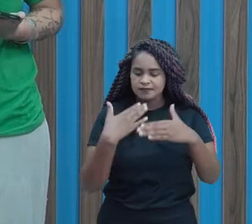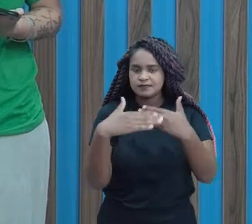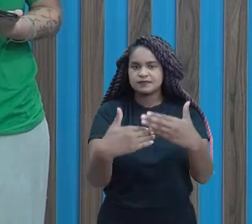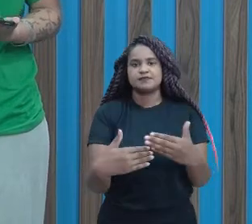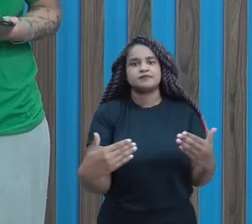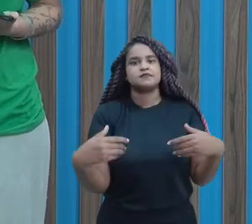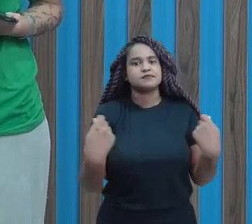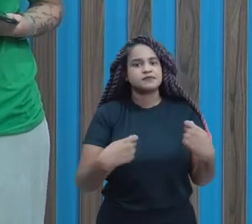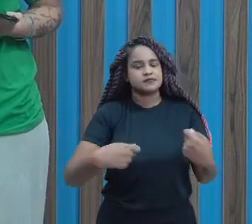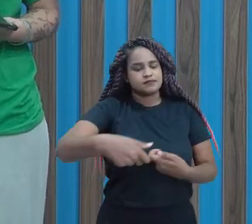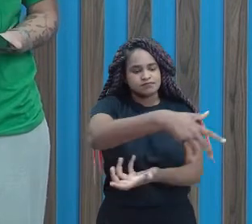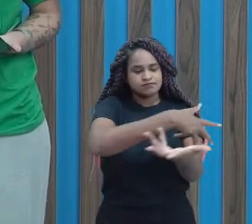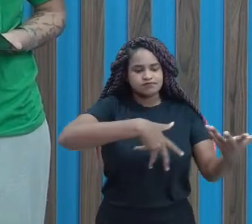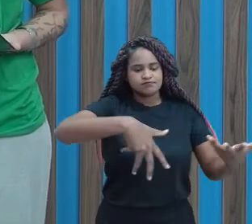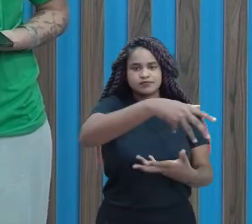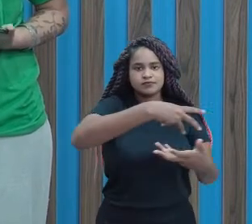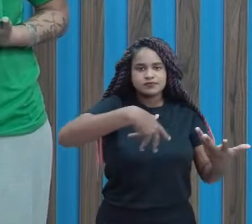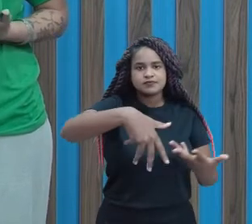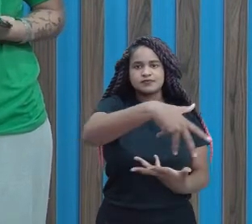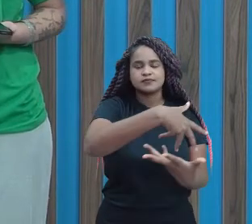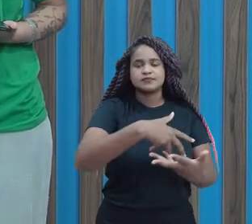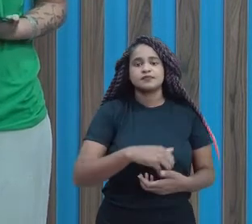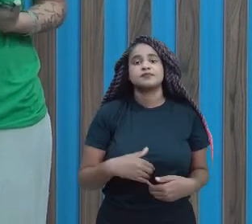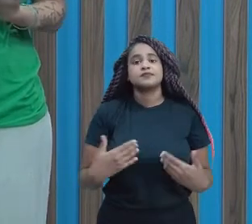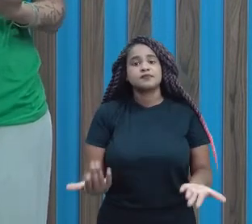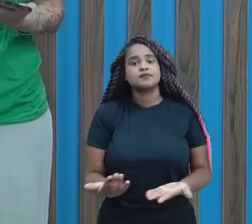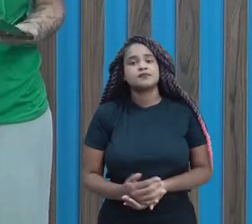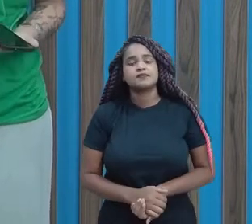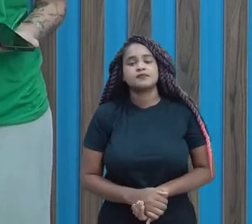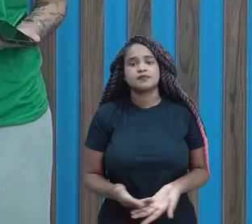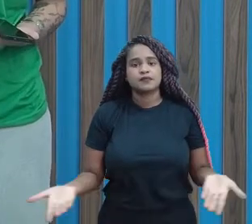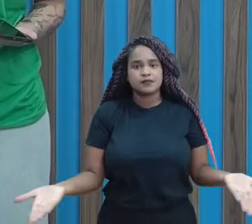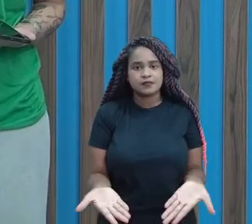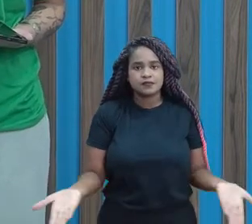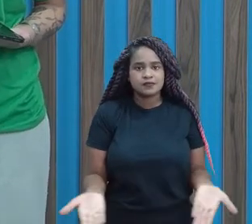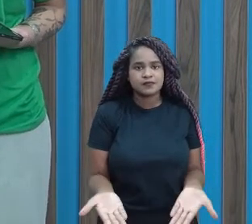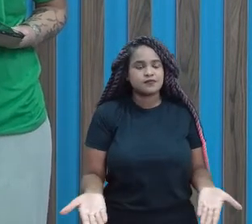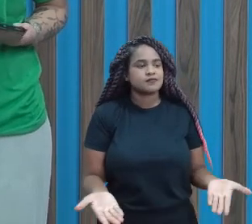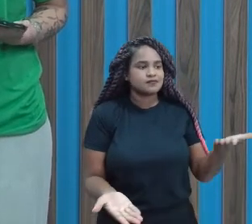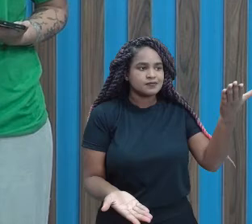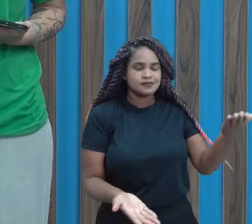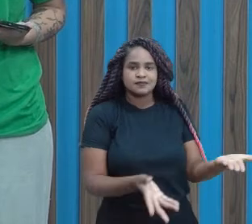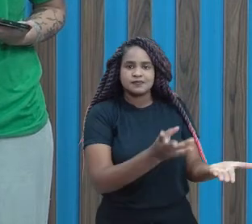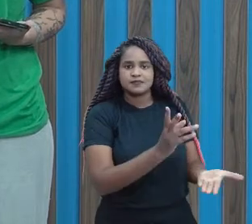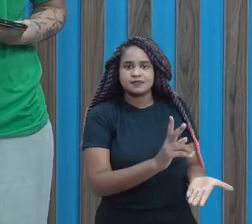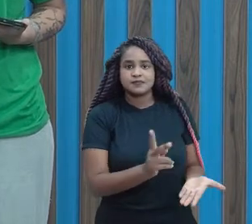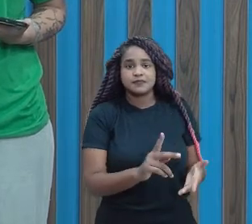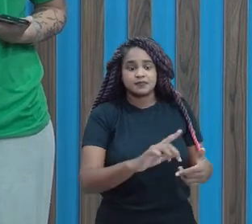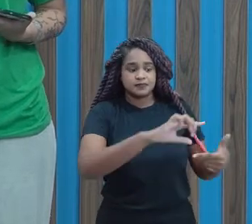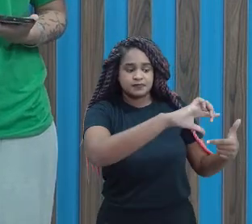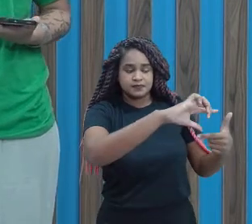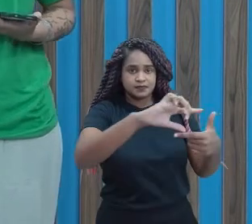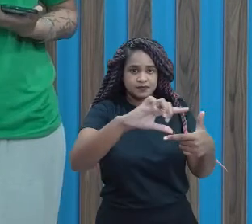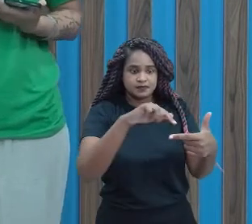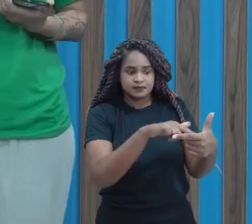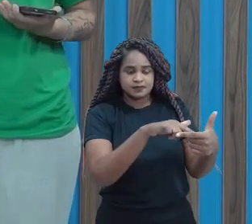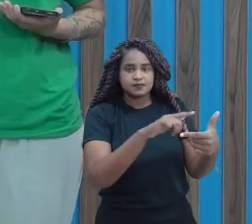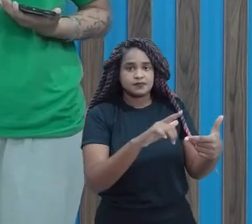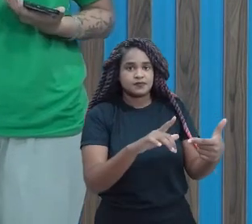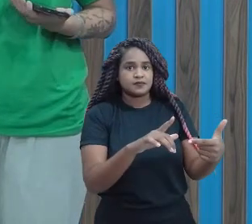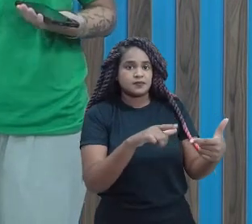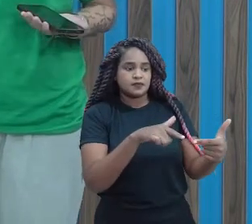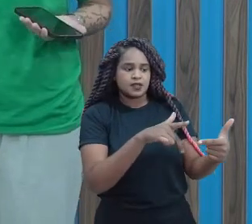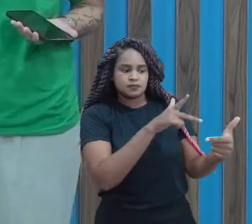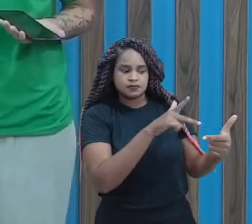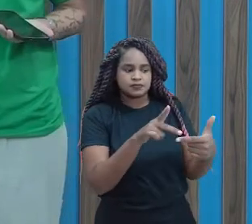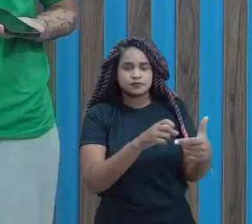dessa interação, dessa troca. Então, eu vou passar agora a palavra, né? Aí está os QR Codes para vocês baixarem, quem